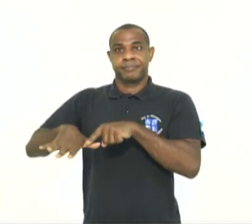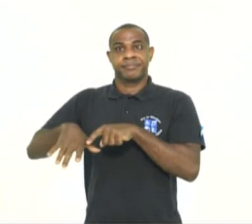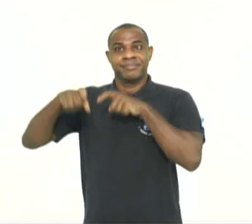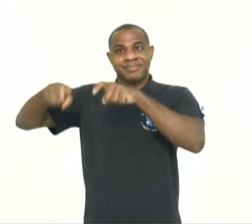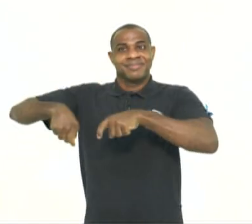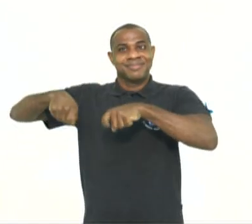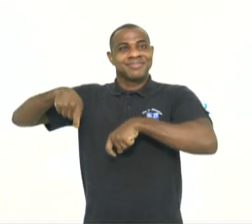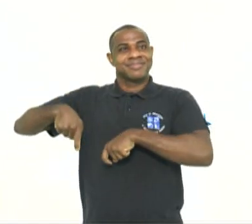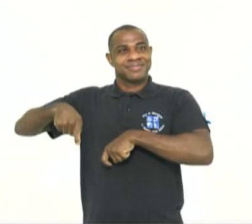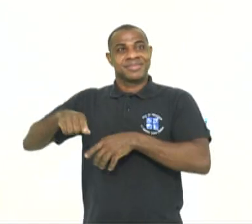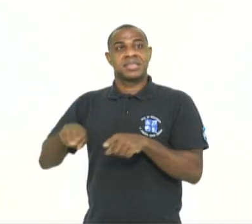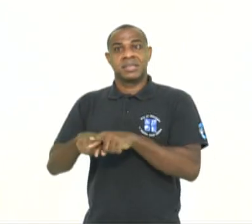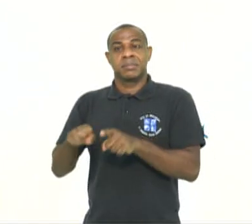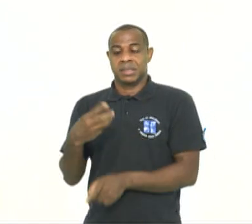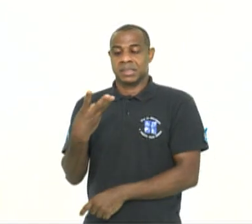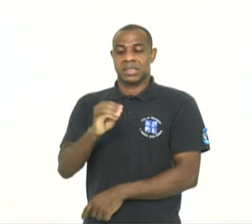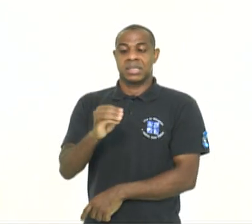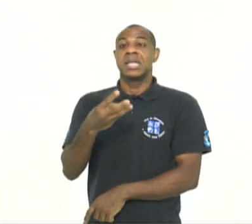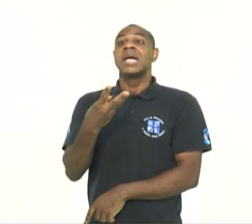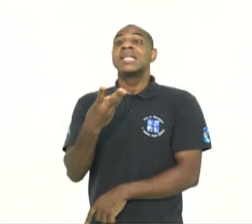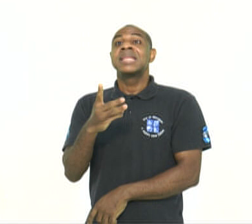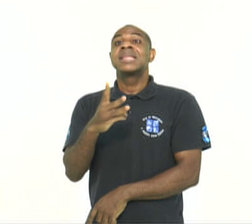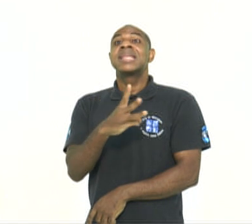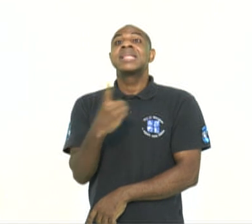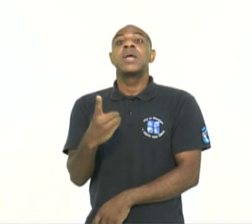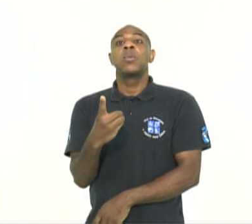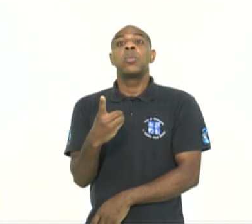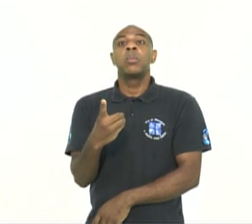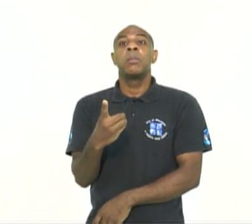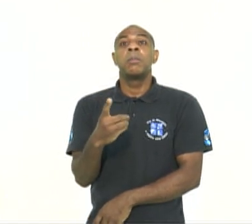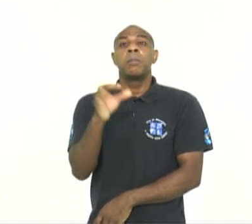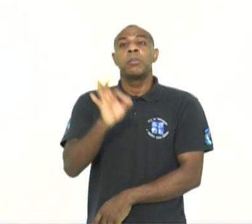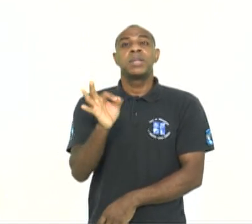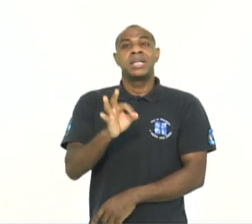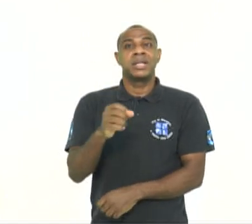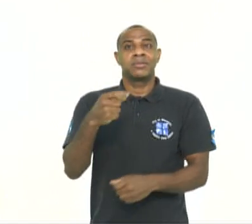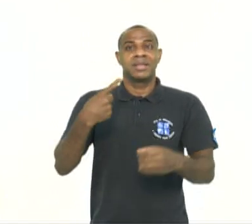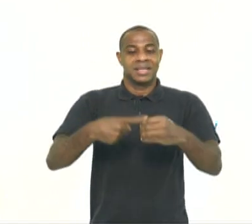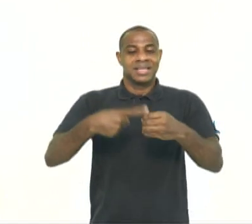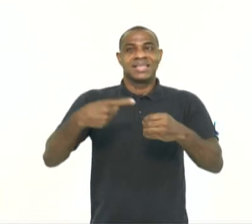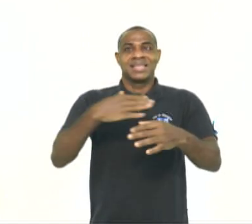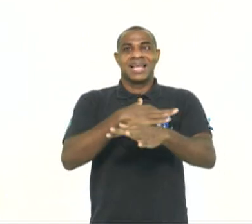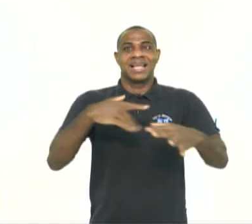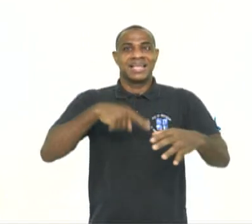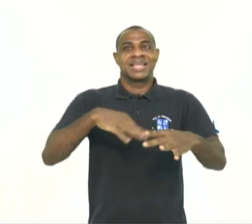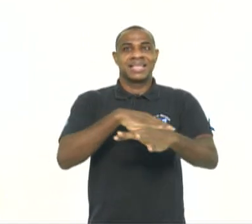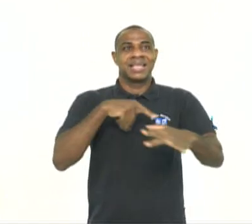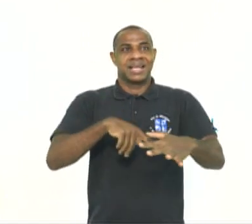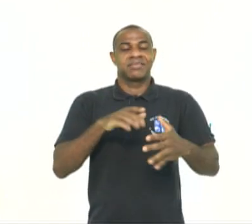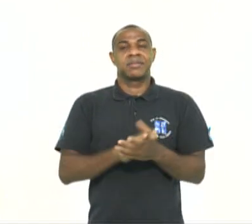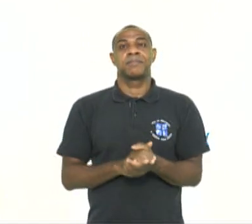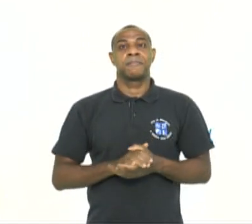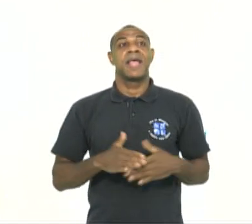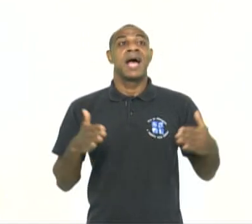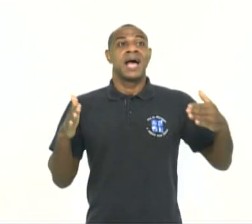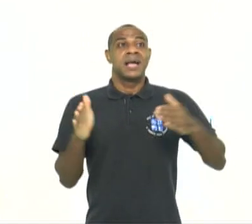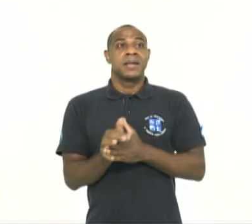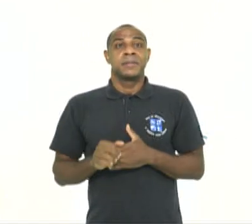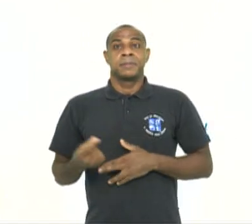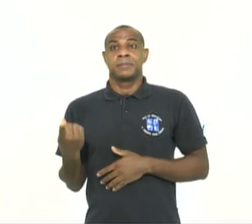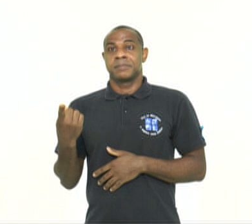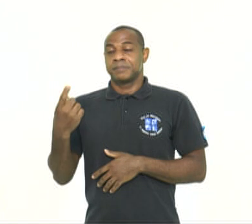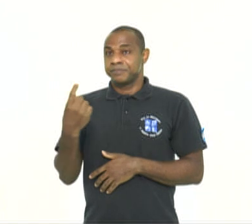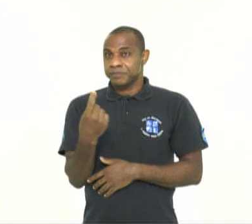e 31% em espaços urbanos. Partindo da década de 40 e até 2010, nós